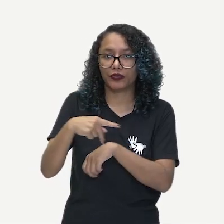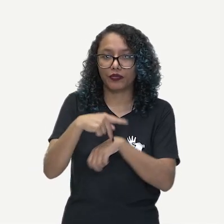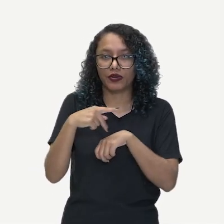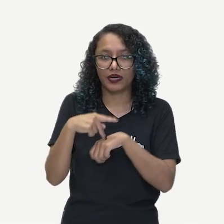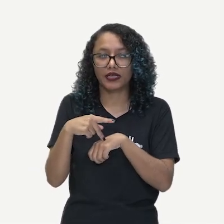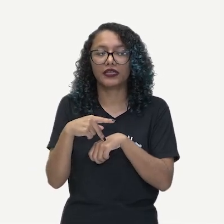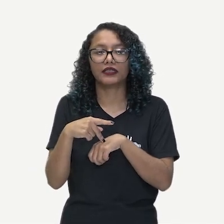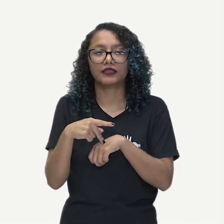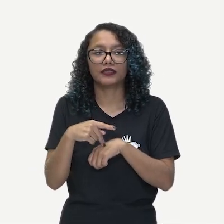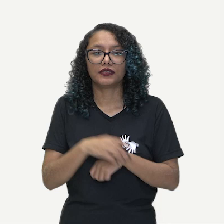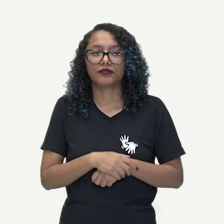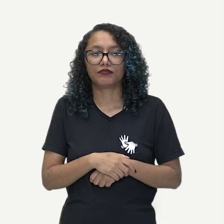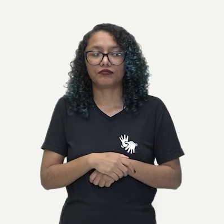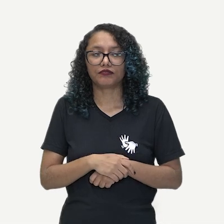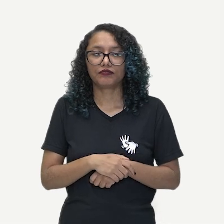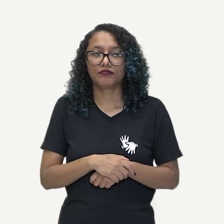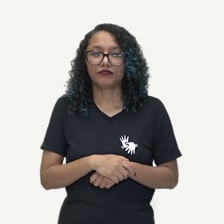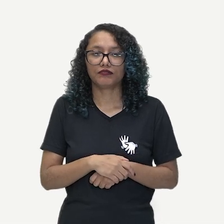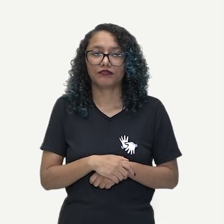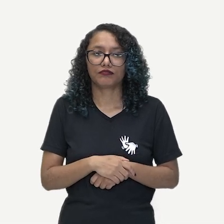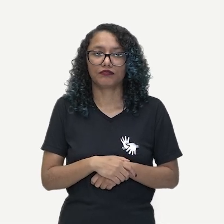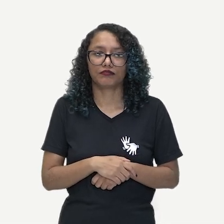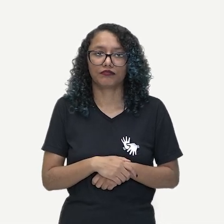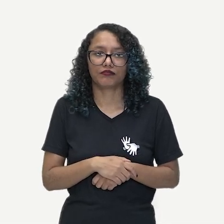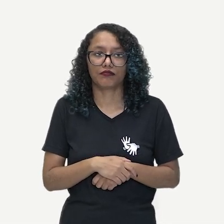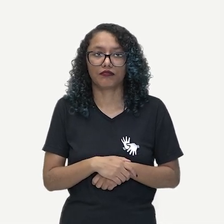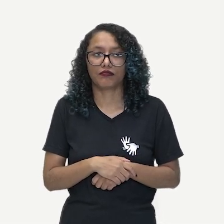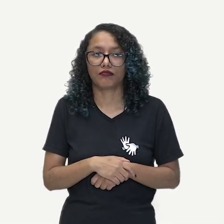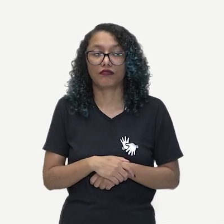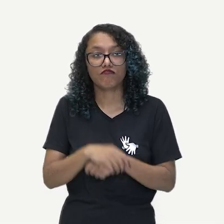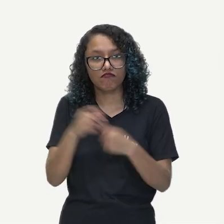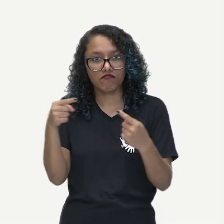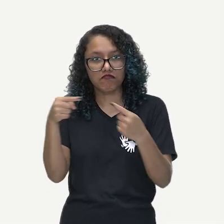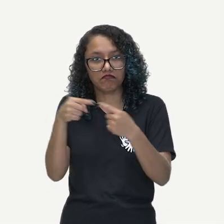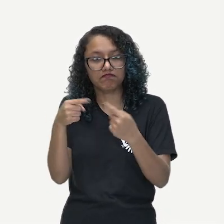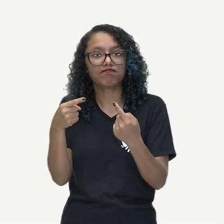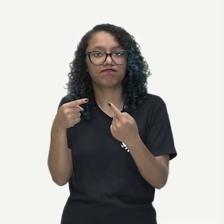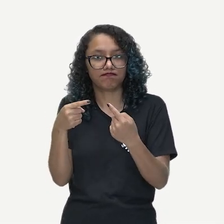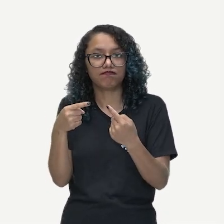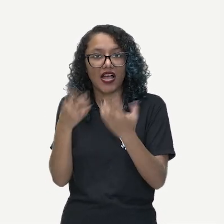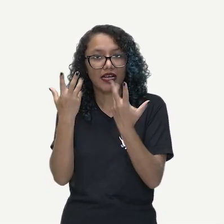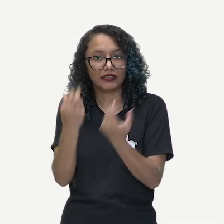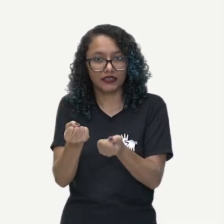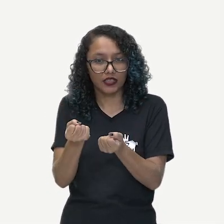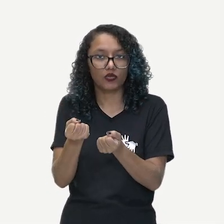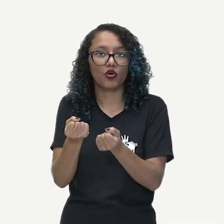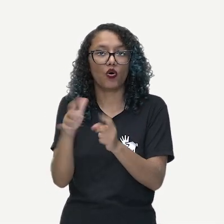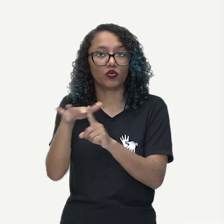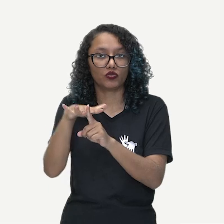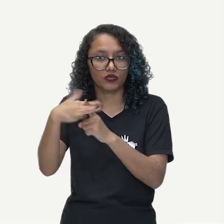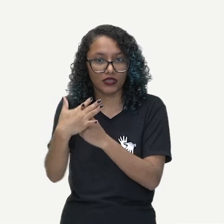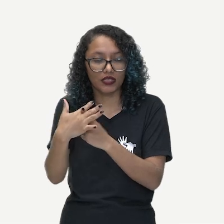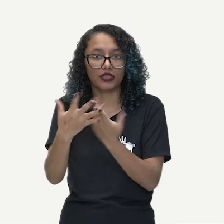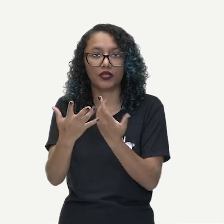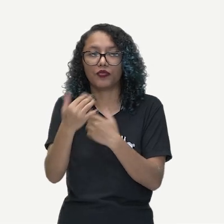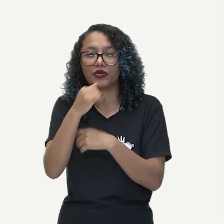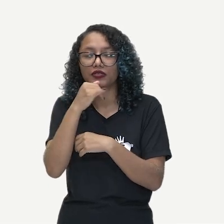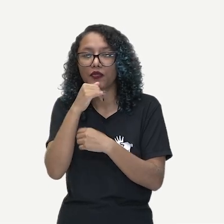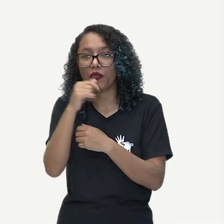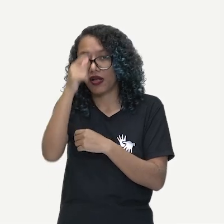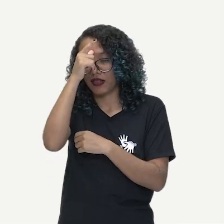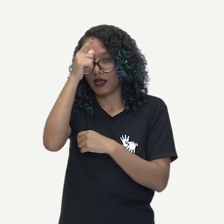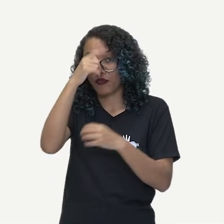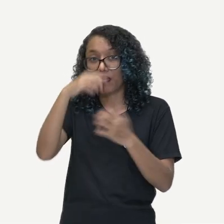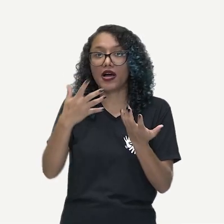que se alinharam a esse modelo de socialismo, né? A Alemanha, que foi dividida